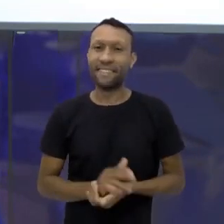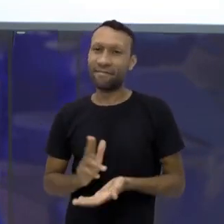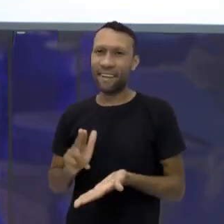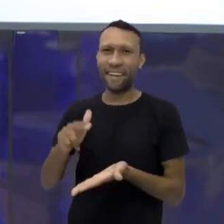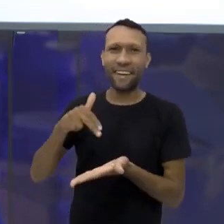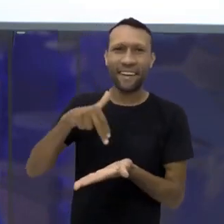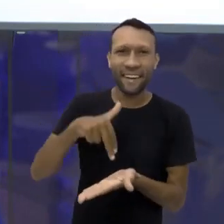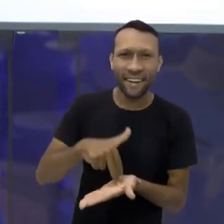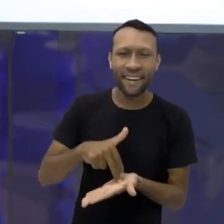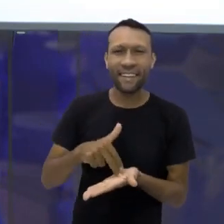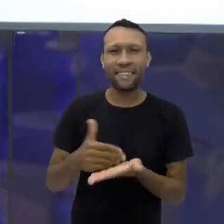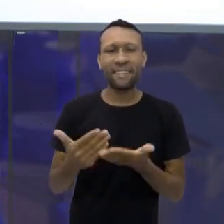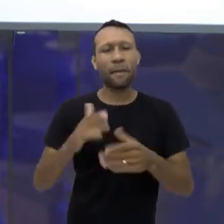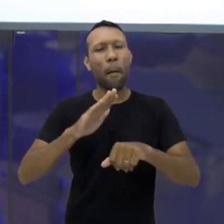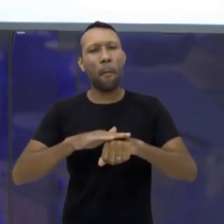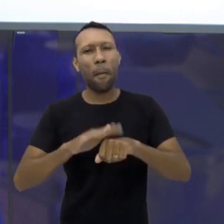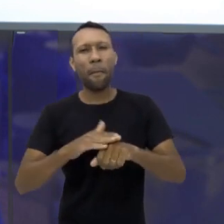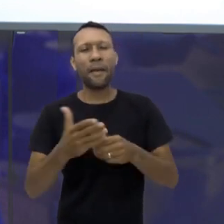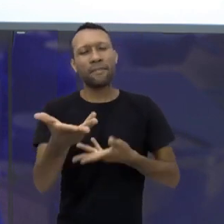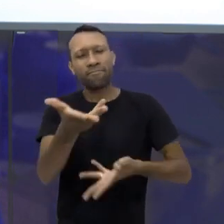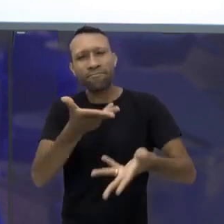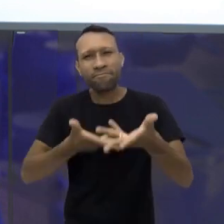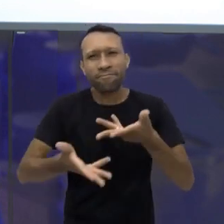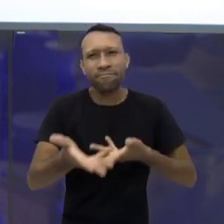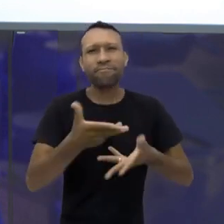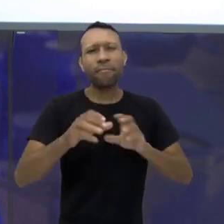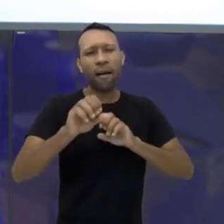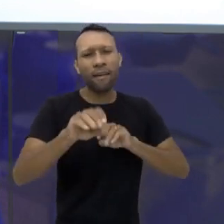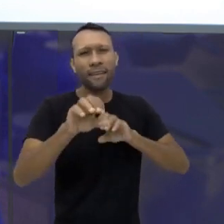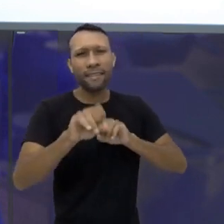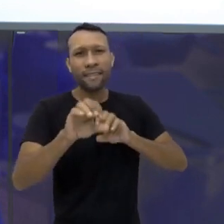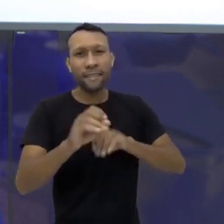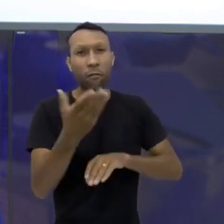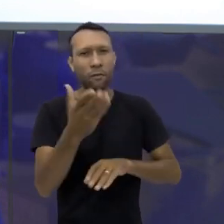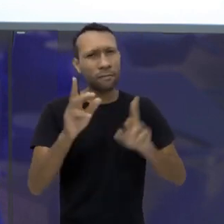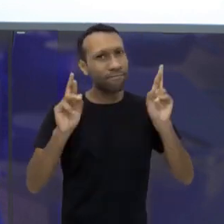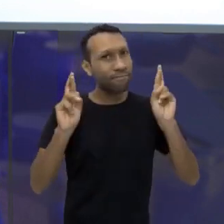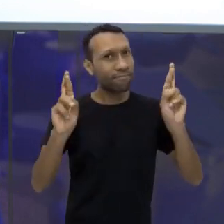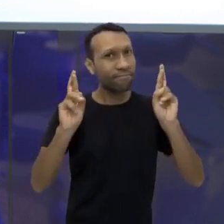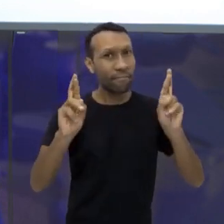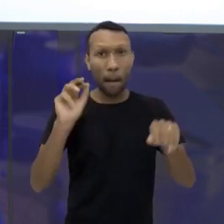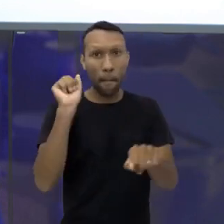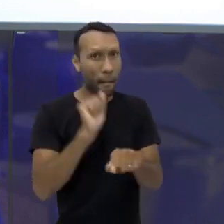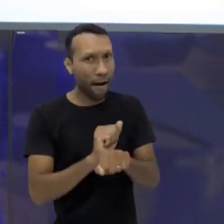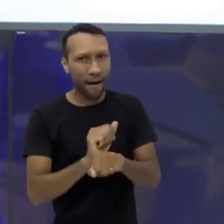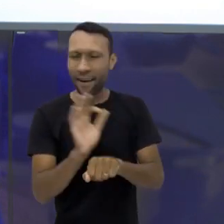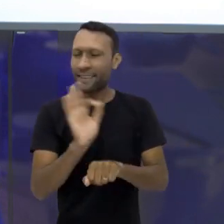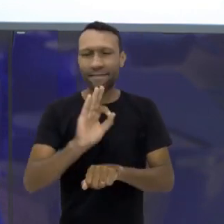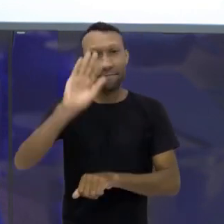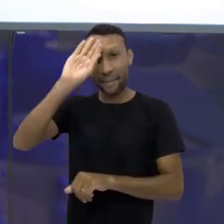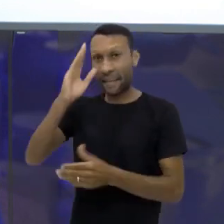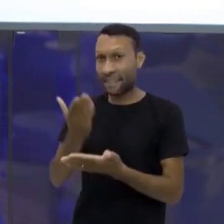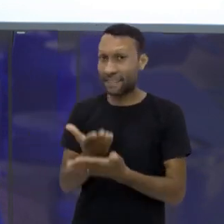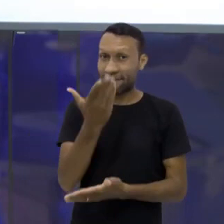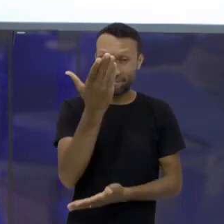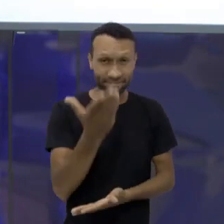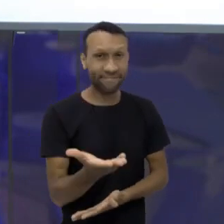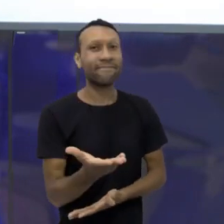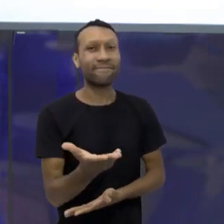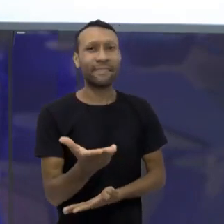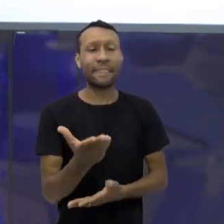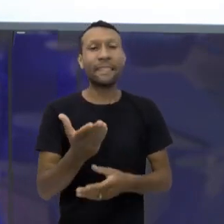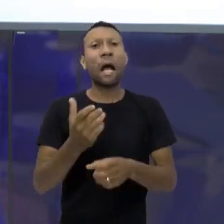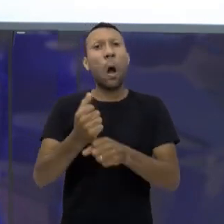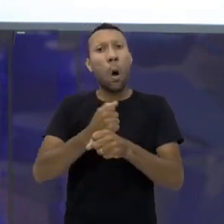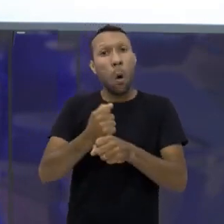aqui para mais esse momento, dizendo para vocês que estamos na torcida, não desistam, acreditem em vocês. O ano